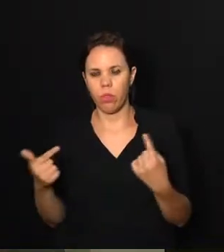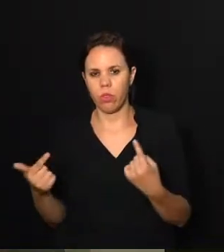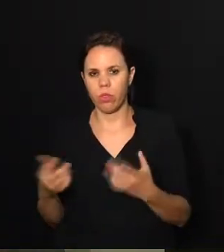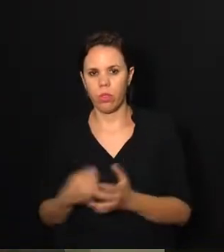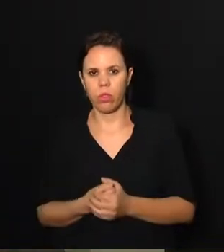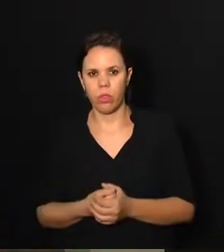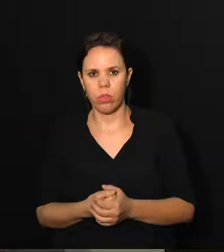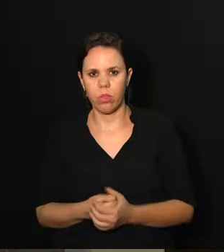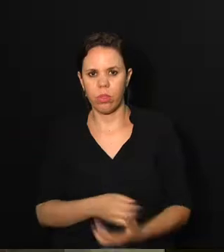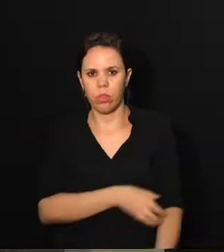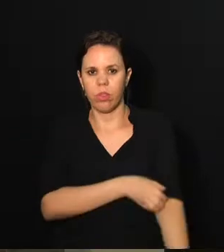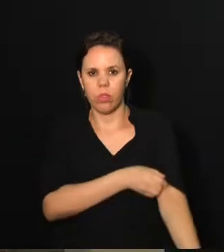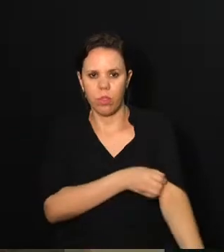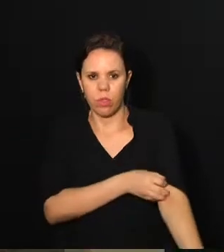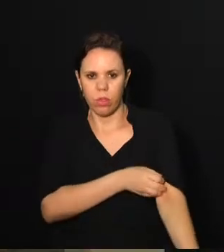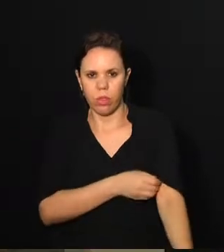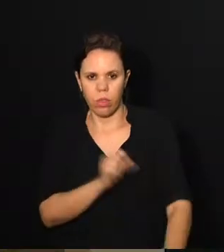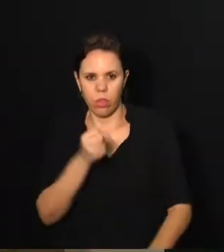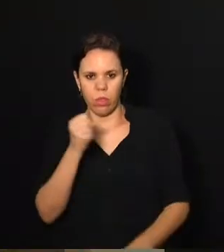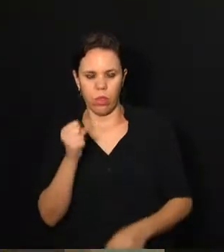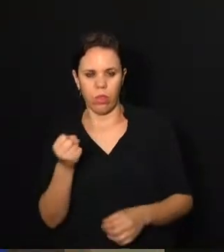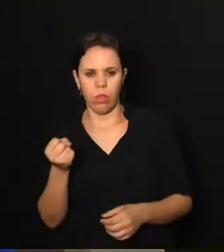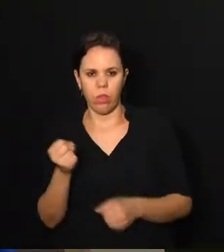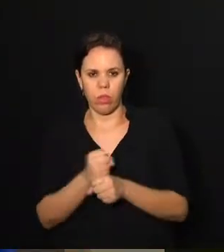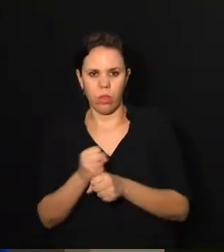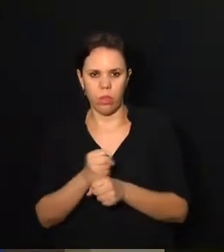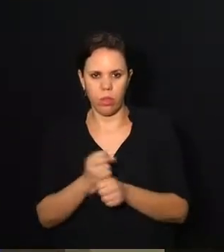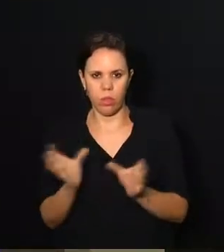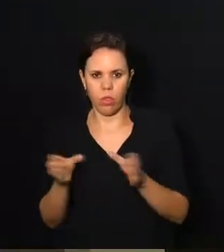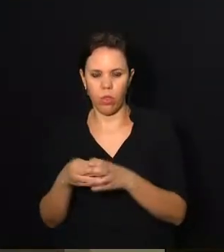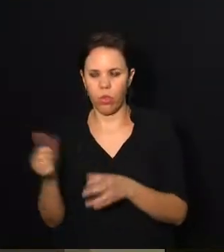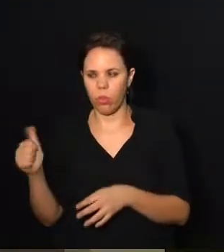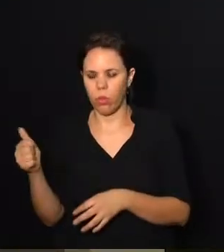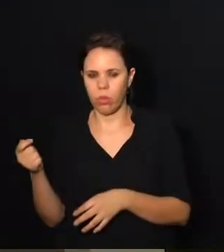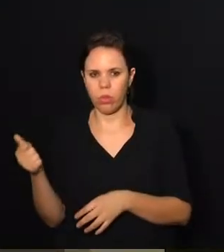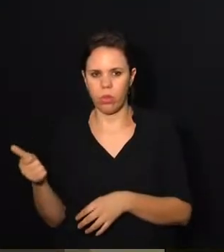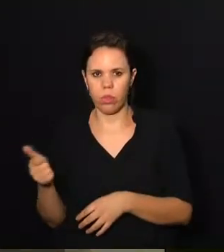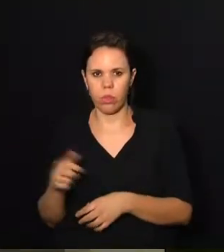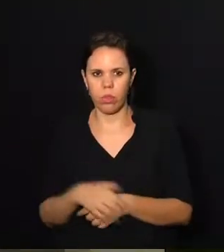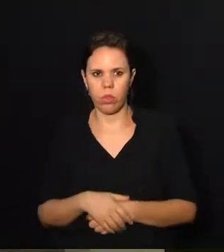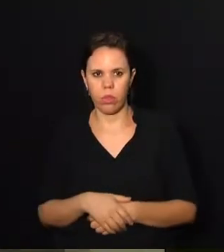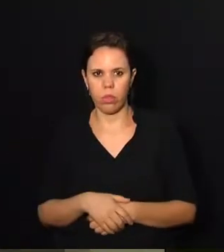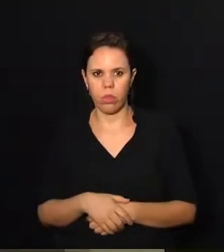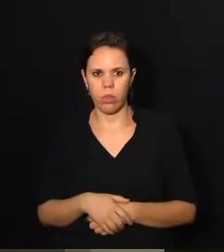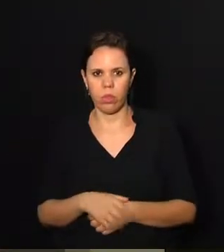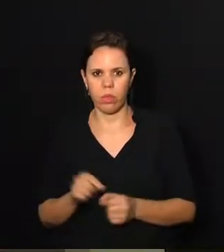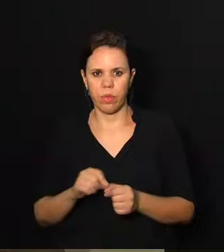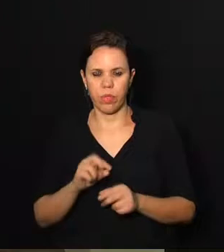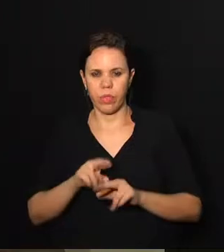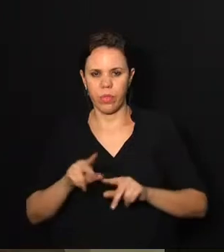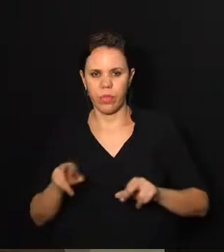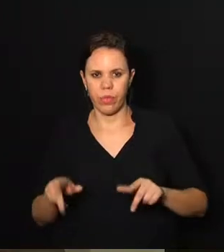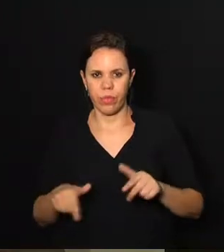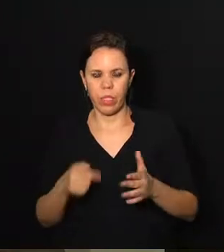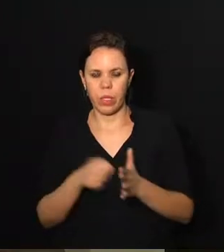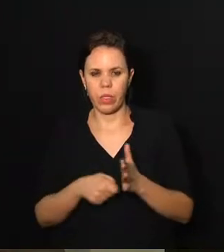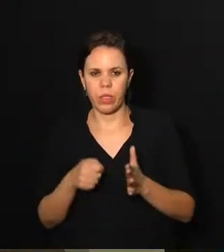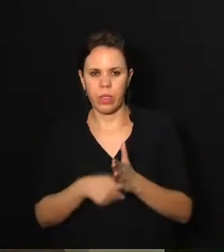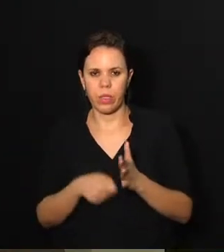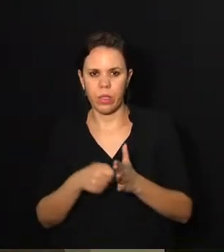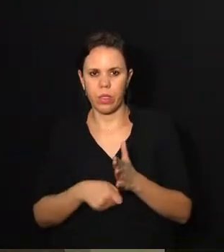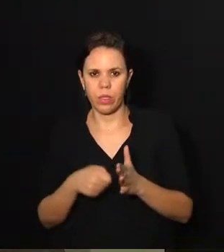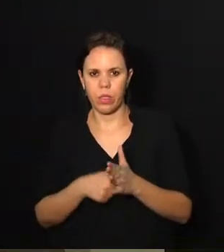assim, eu estou lá há 8 anos, o grupo está há 11 quase. É assim, a gente vem fazendo várias